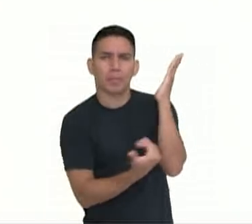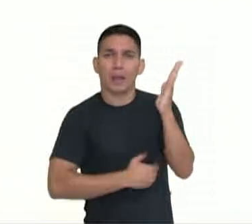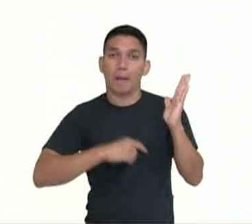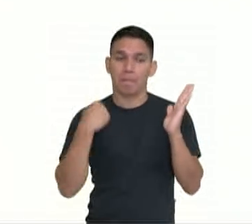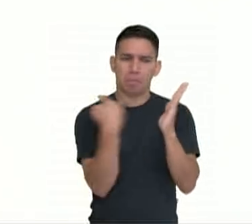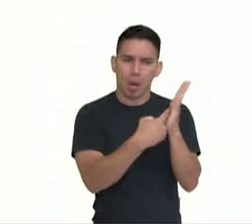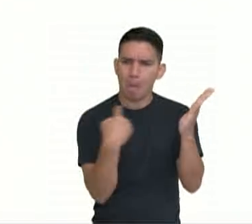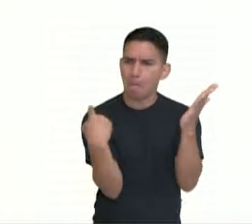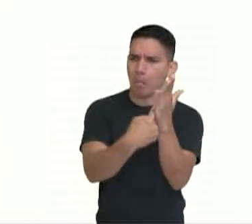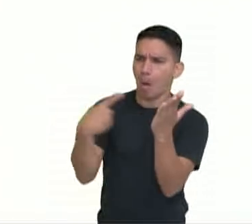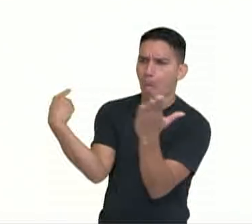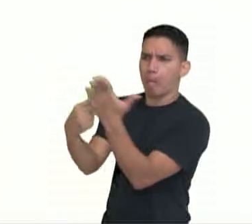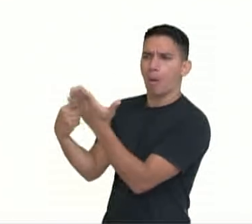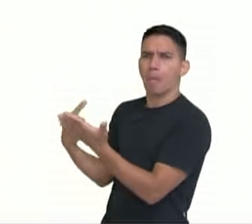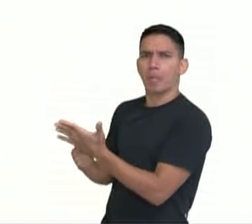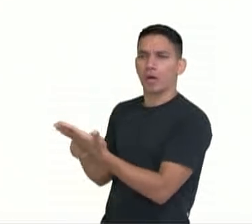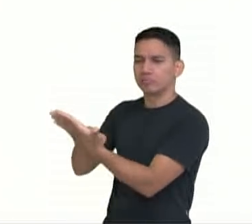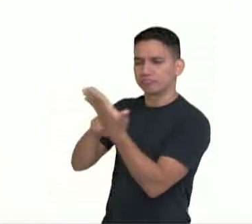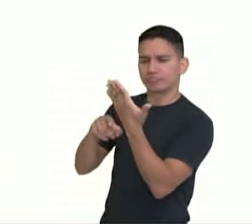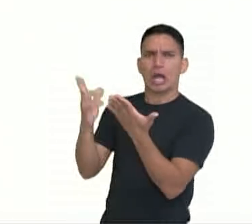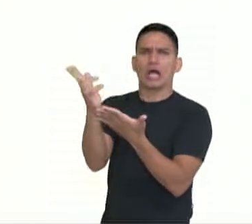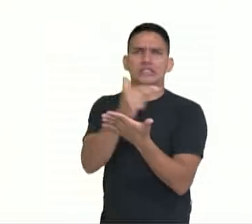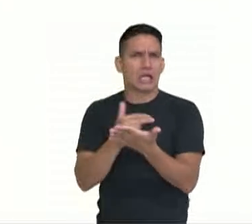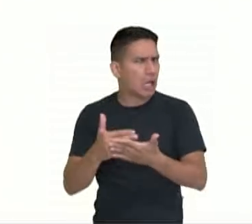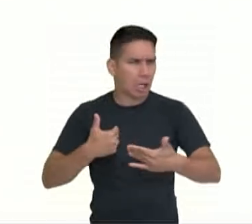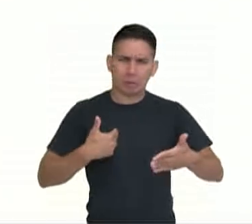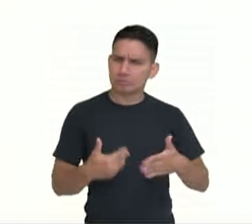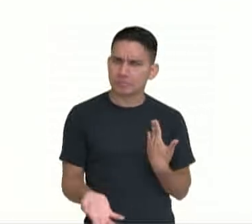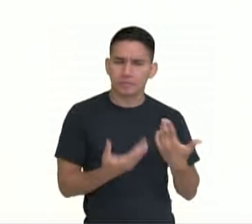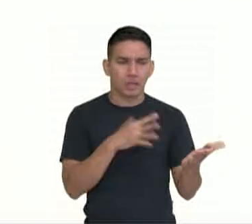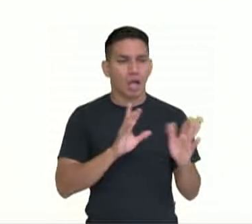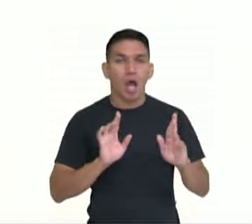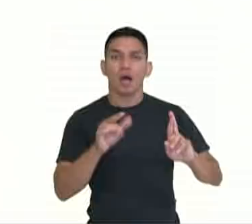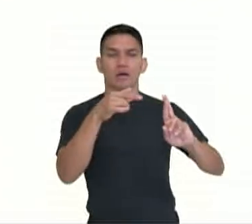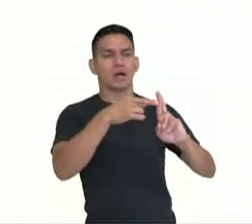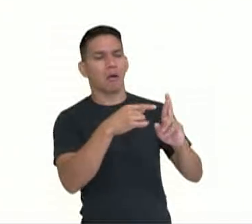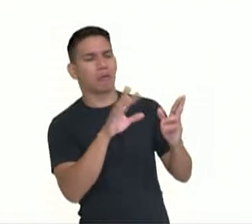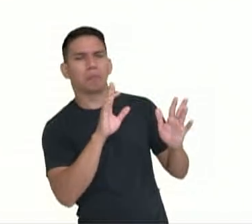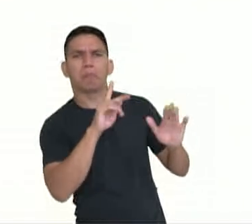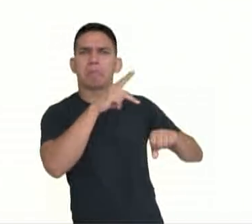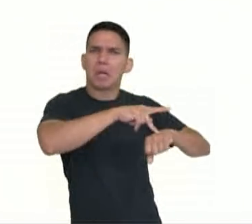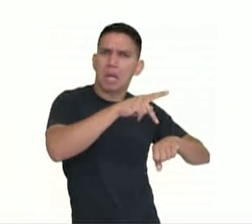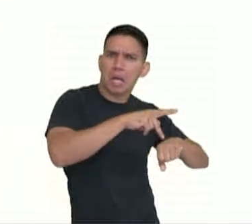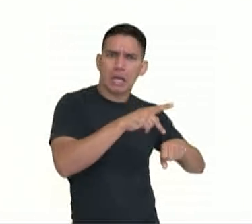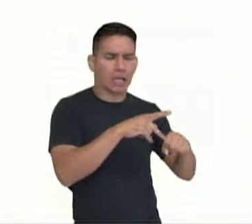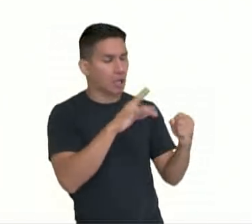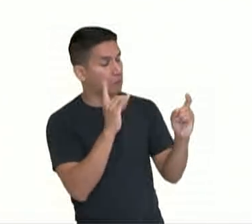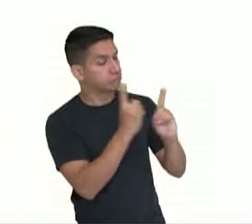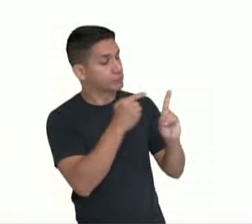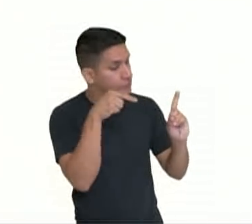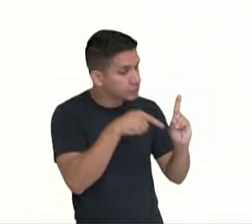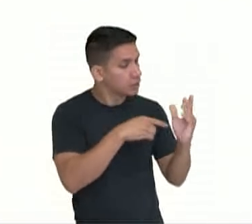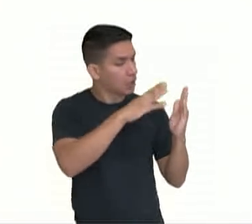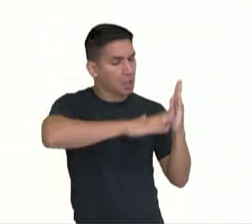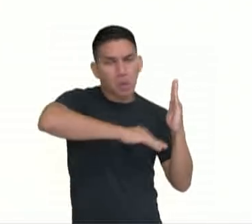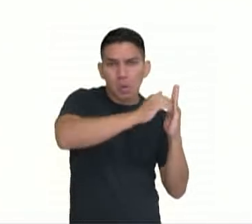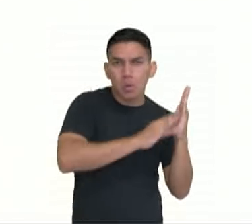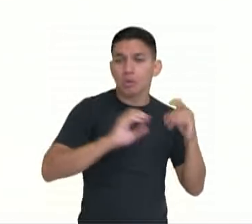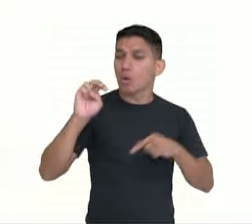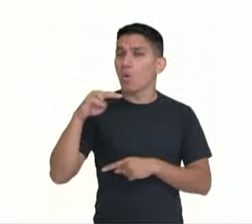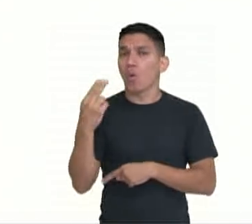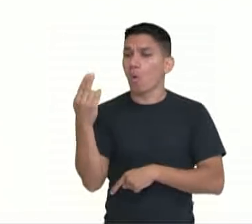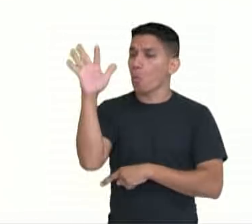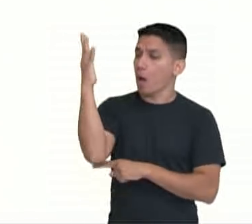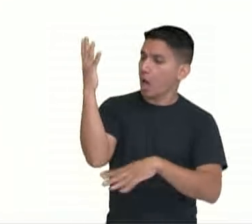se perder. Ele fazia um desenho, fazia uma referência ali naquela rocha que ele encontrava no caminho ou naquele tronco